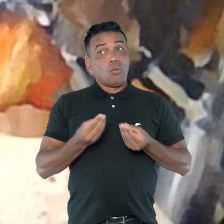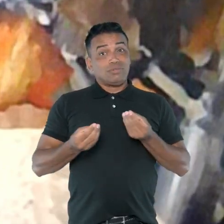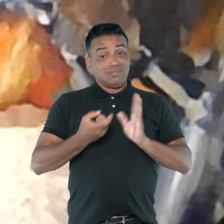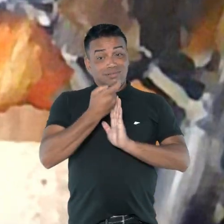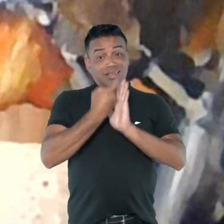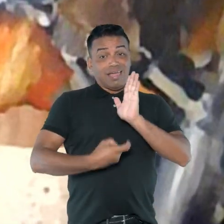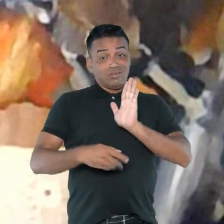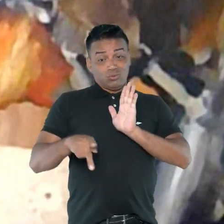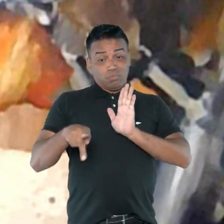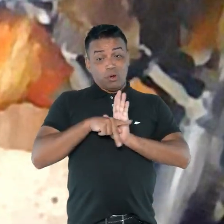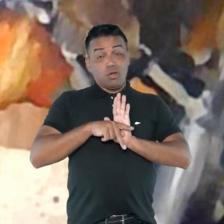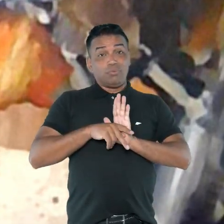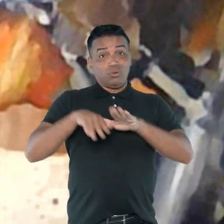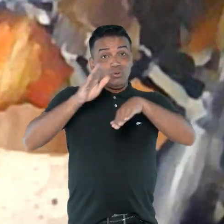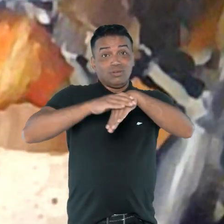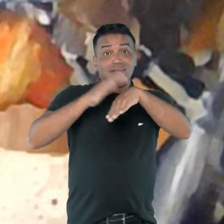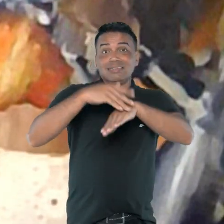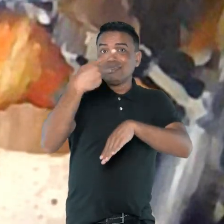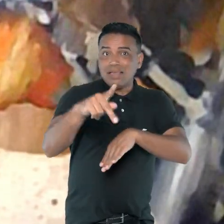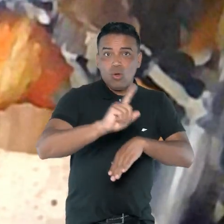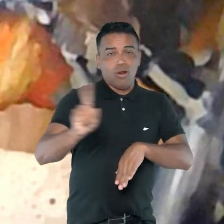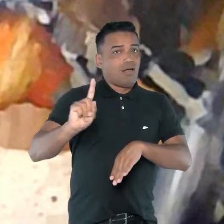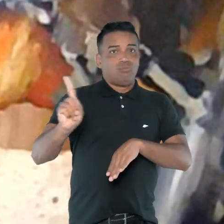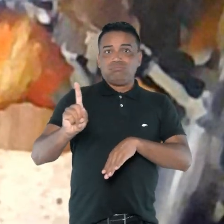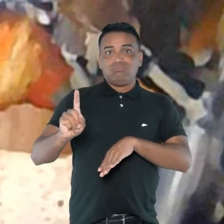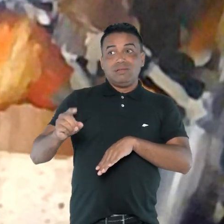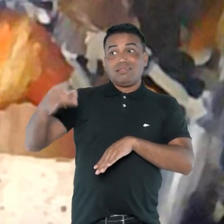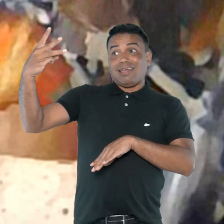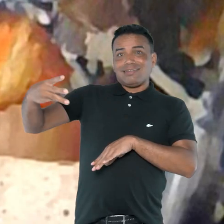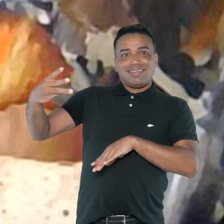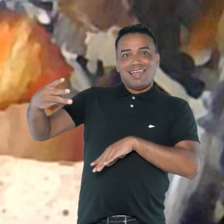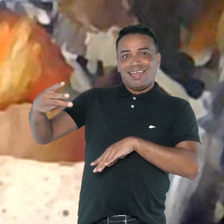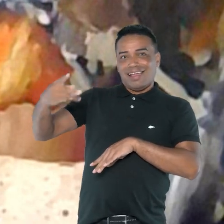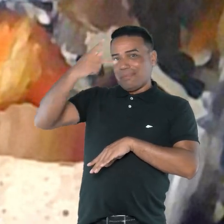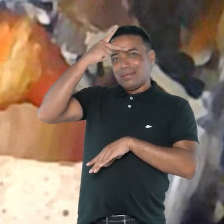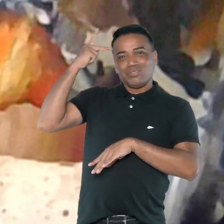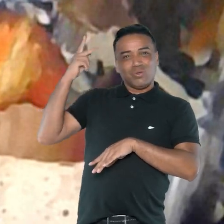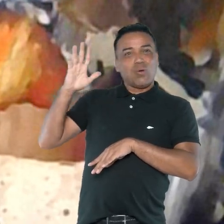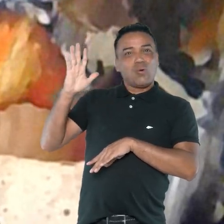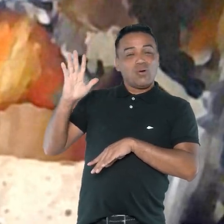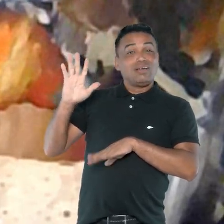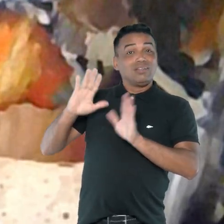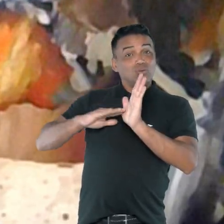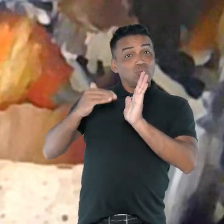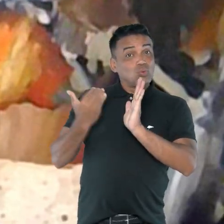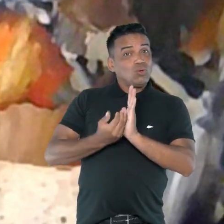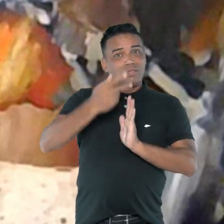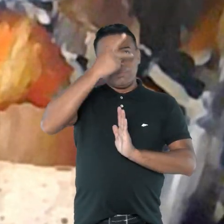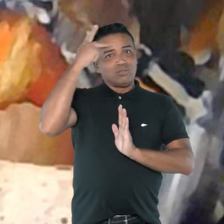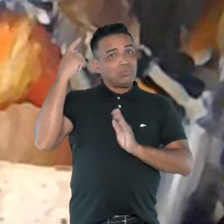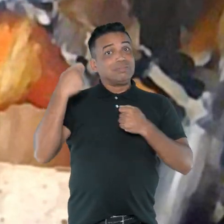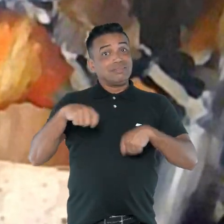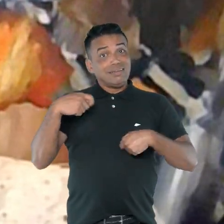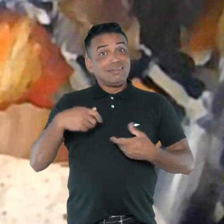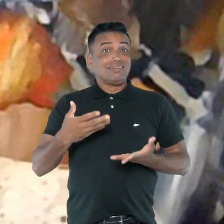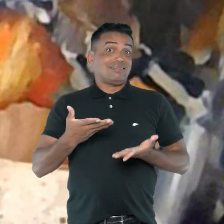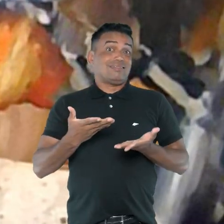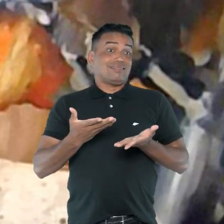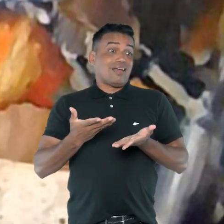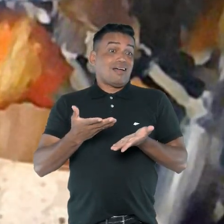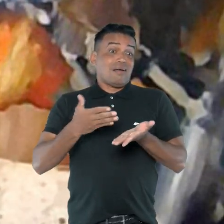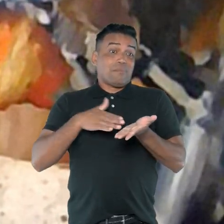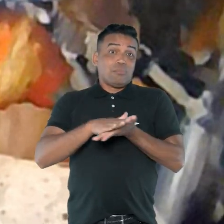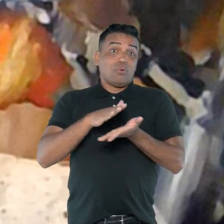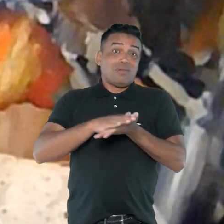como se o texto não fosse seu, assim, como se o texto fosse de um terceiro, porque todo autor tem que fazer isso, senão você não